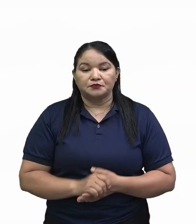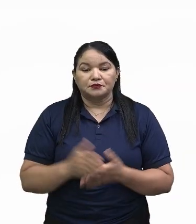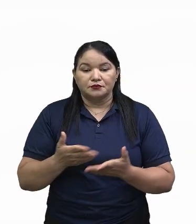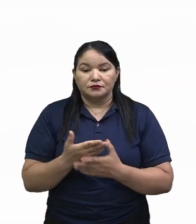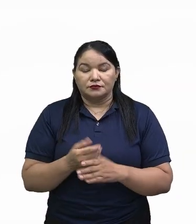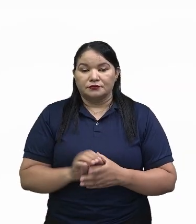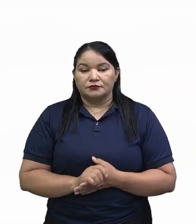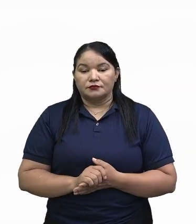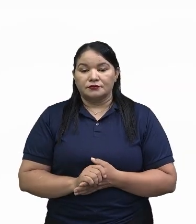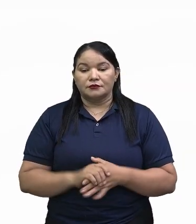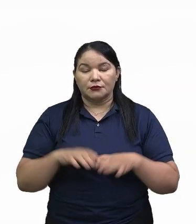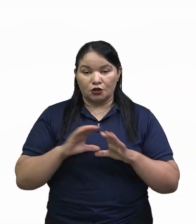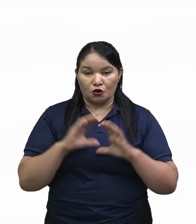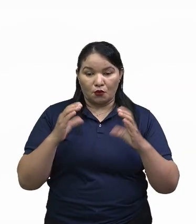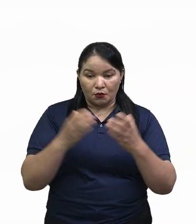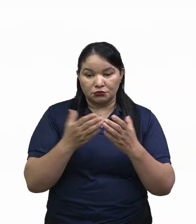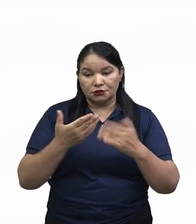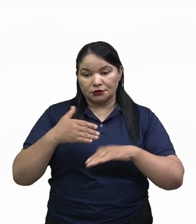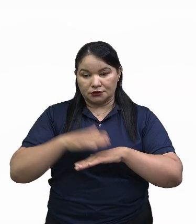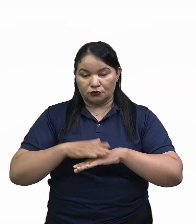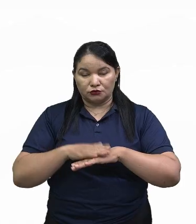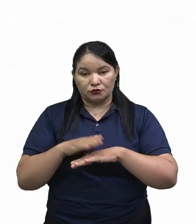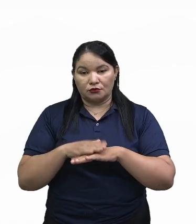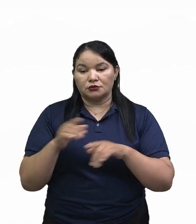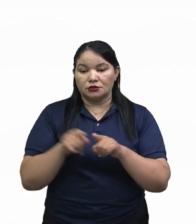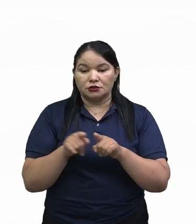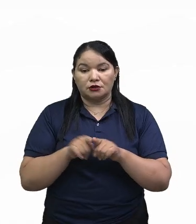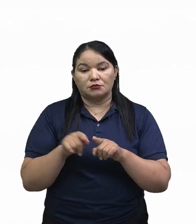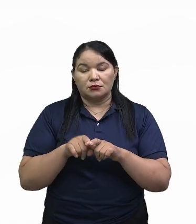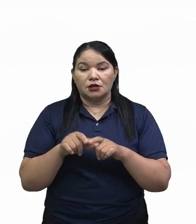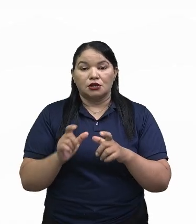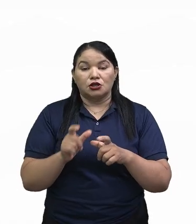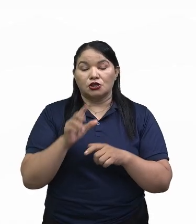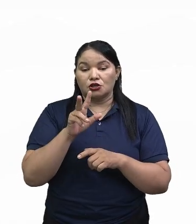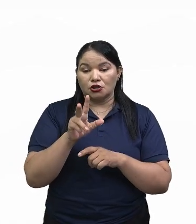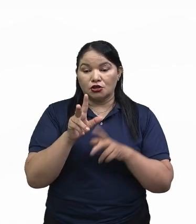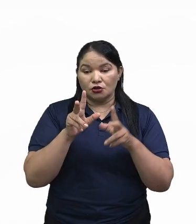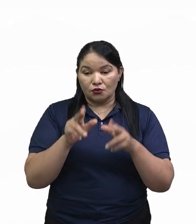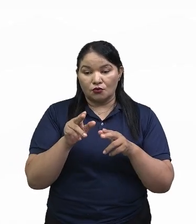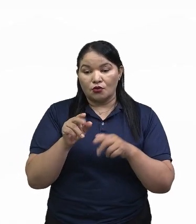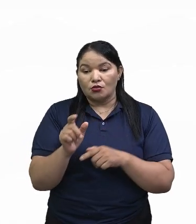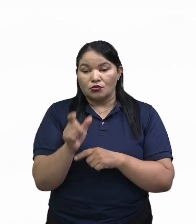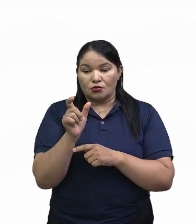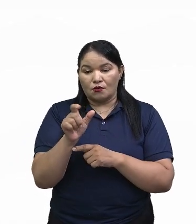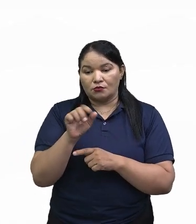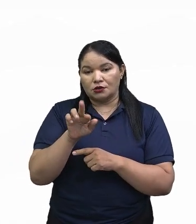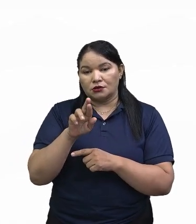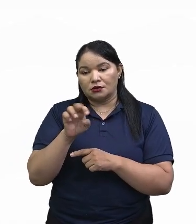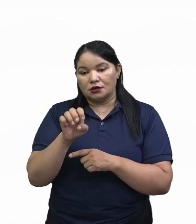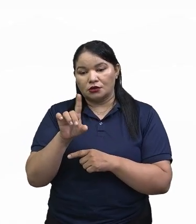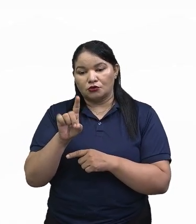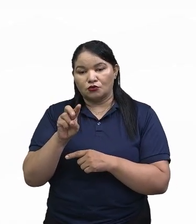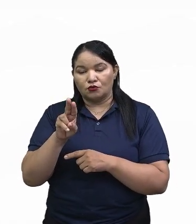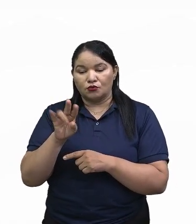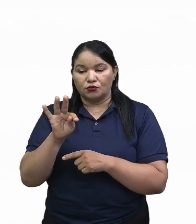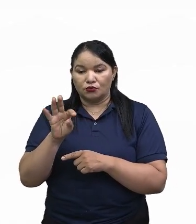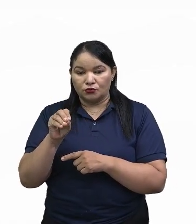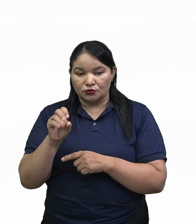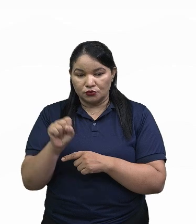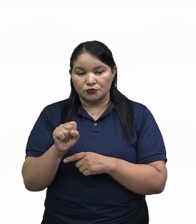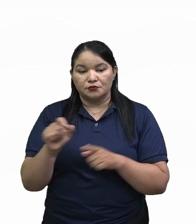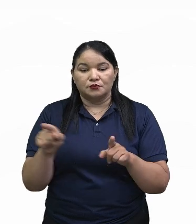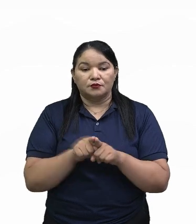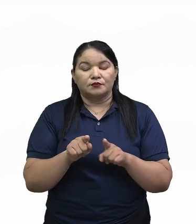Formação de comunidades autônomas, assim como em Canudos, né, que eram chamados de redutos. E houve